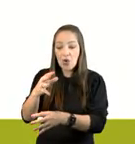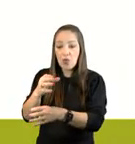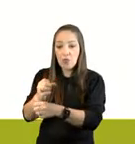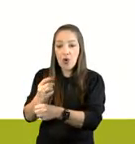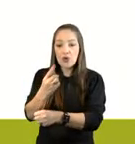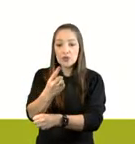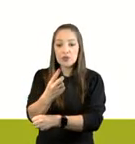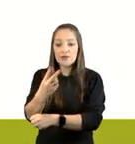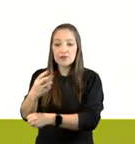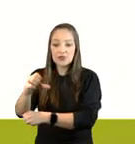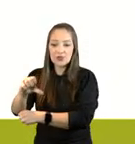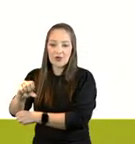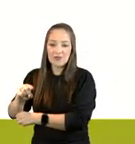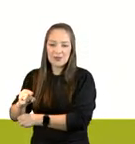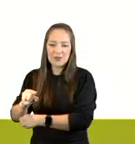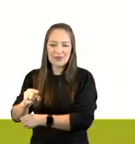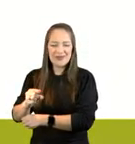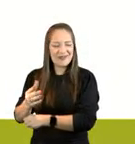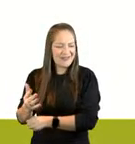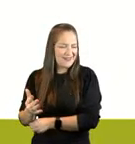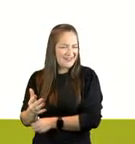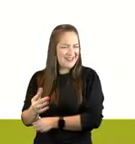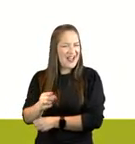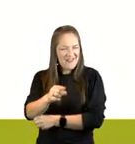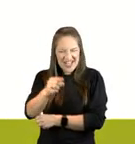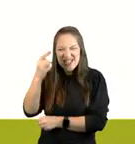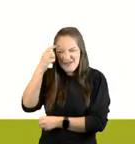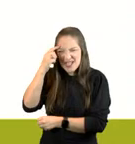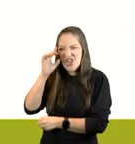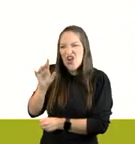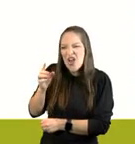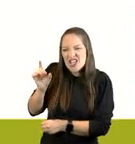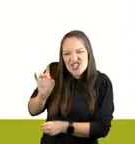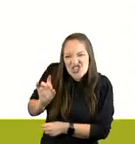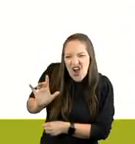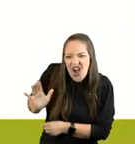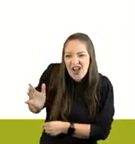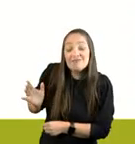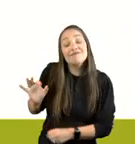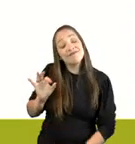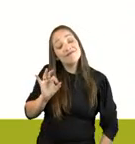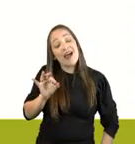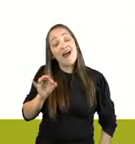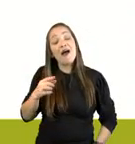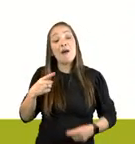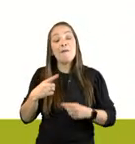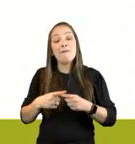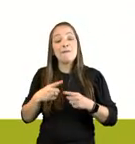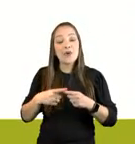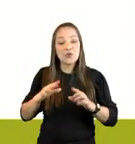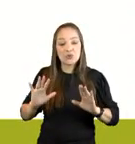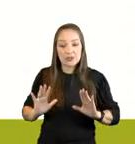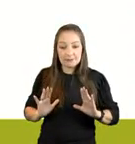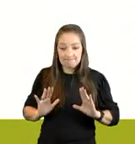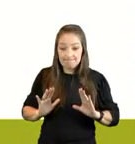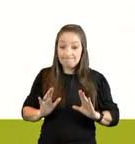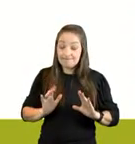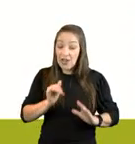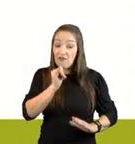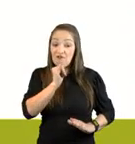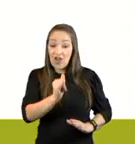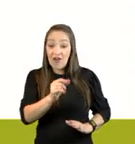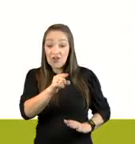isso? É, só isso. Por quê? É uma coisa que eu falo para vocês. Para